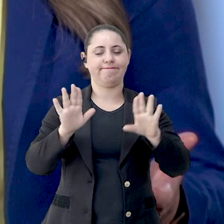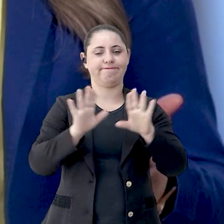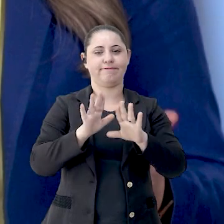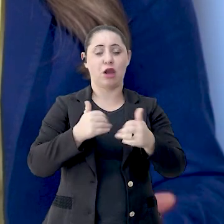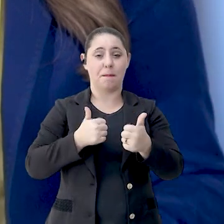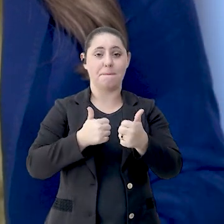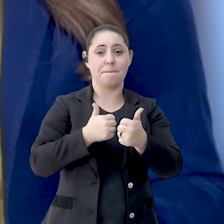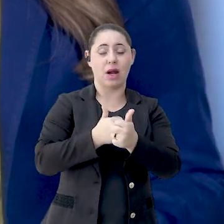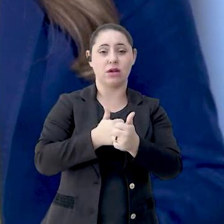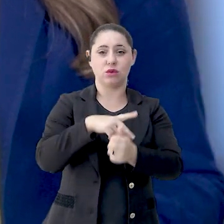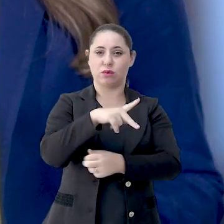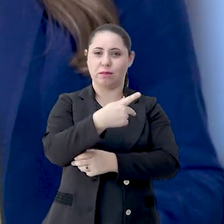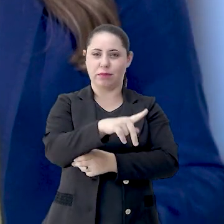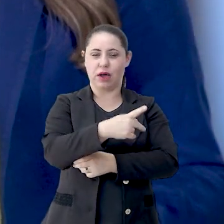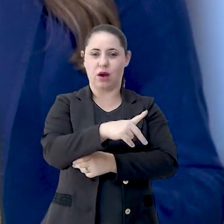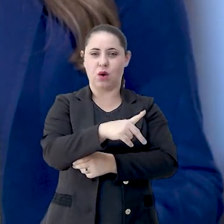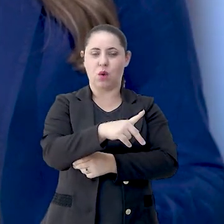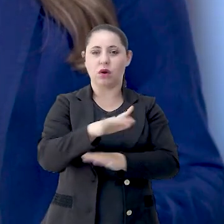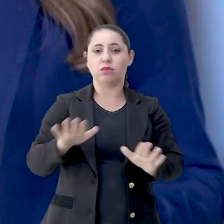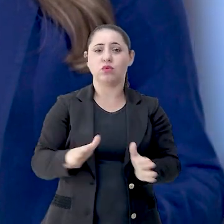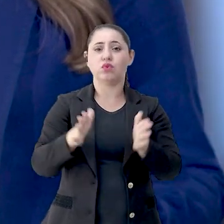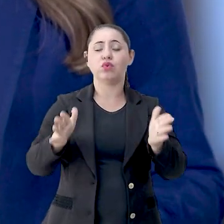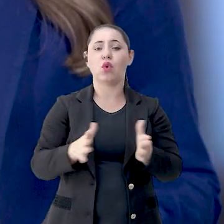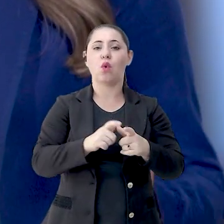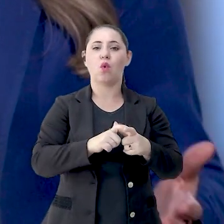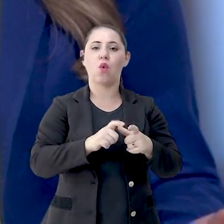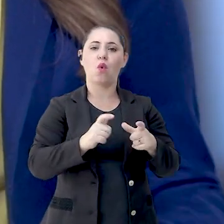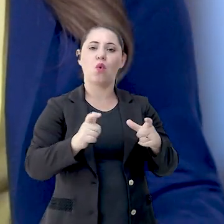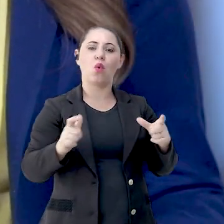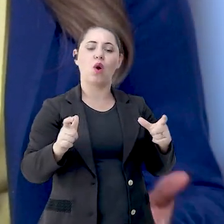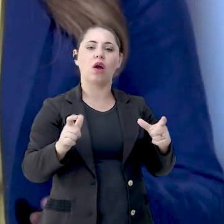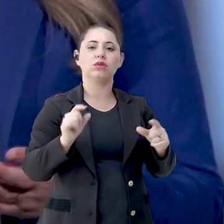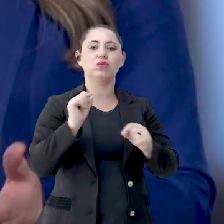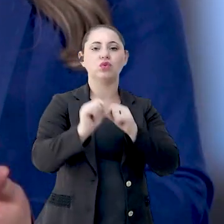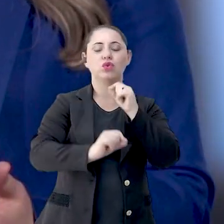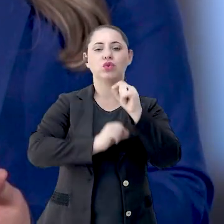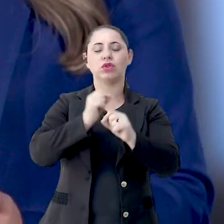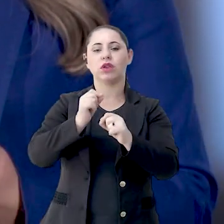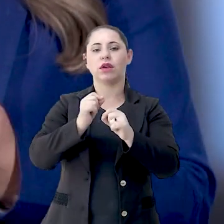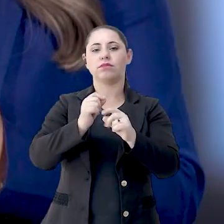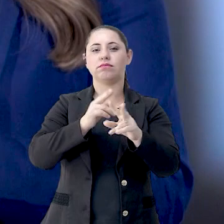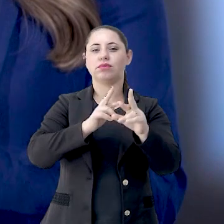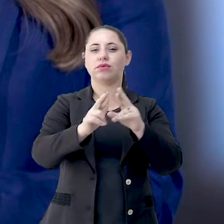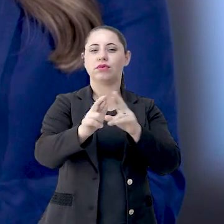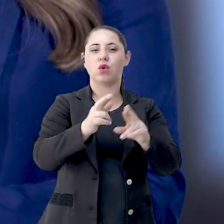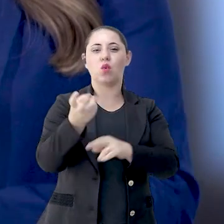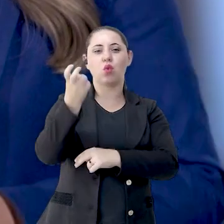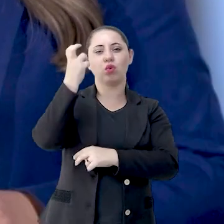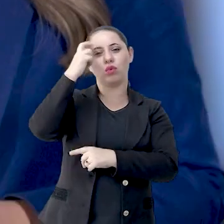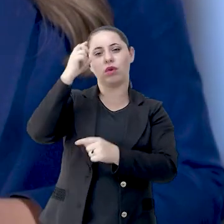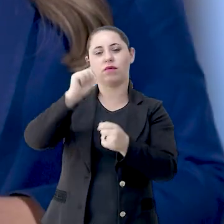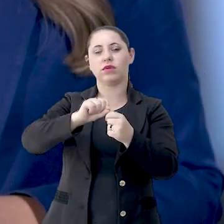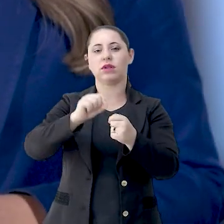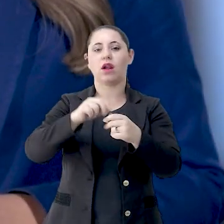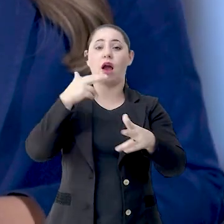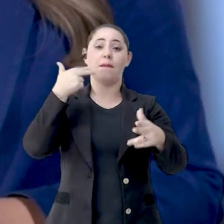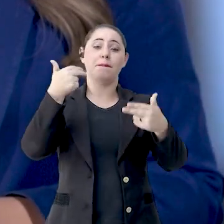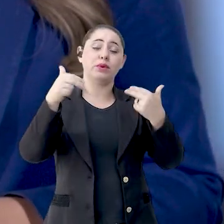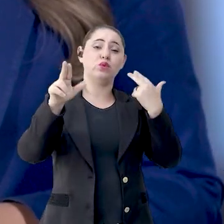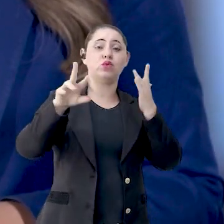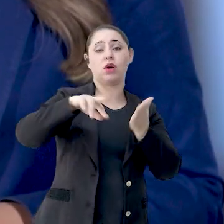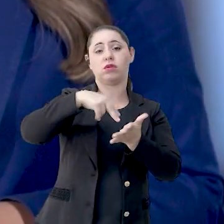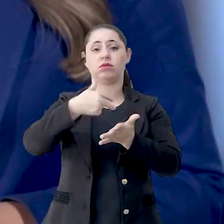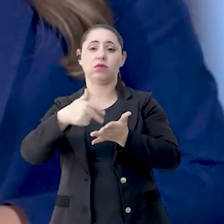enorme intercâmbio cultural, fazendo com que a música, a dança e a culinária dos 2 países